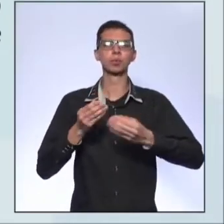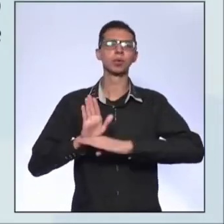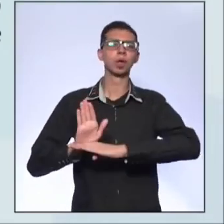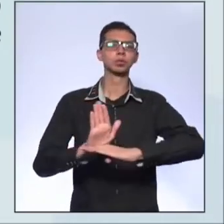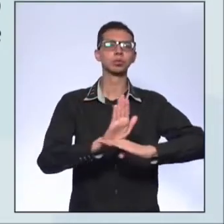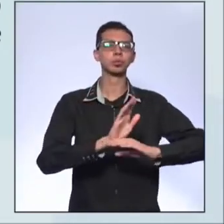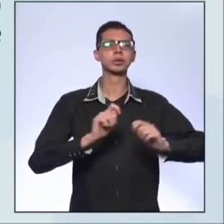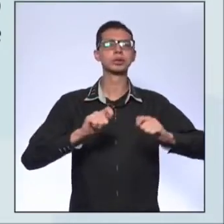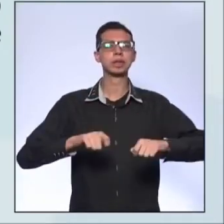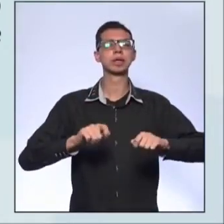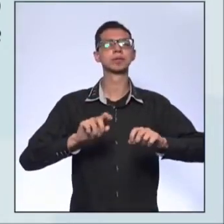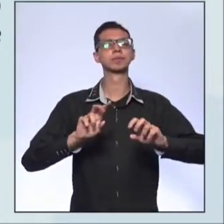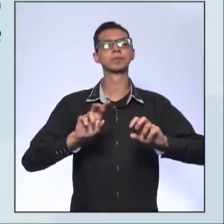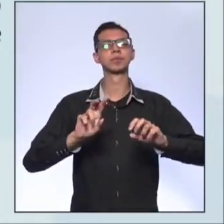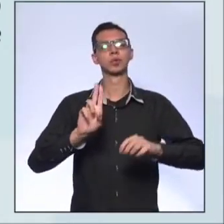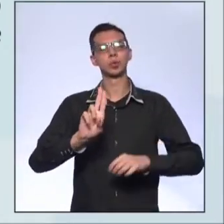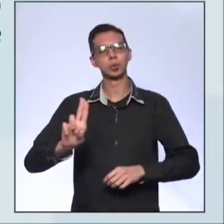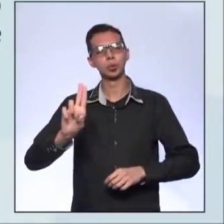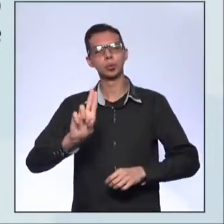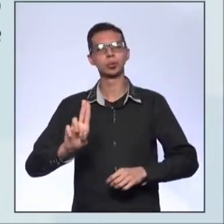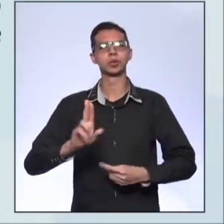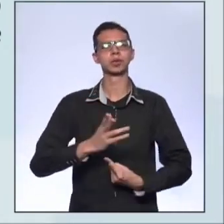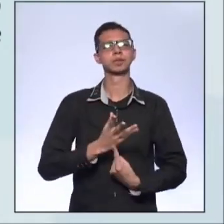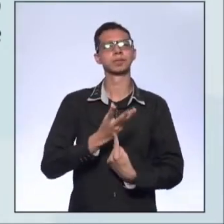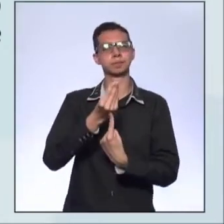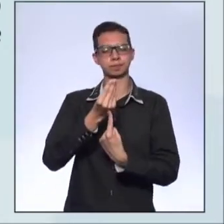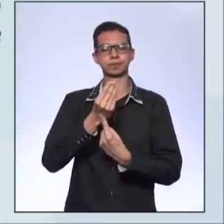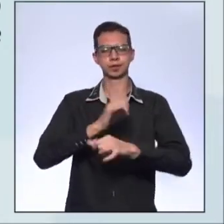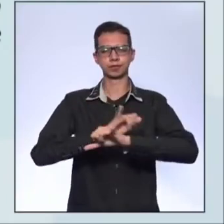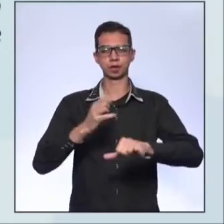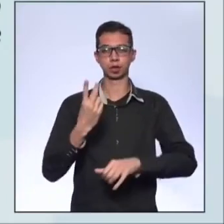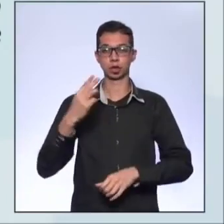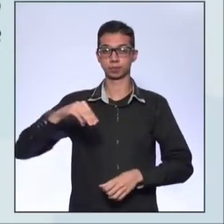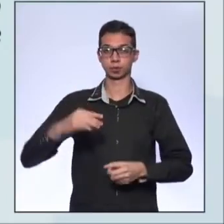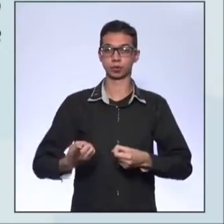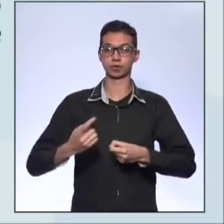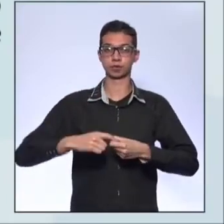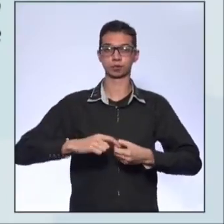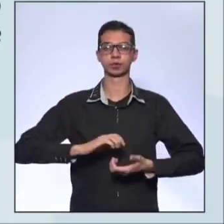artísticas? Comentem aqui para a gente no chat em 2 minutinhos. Voltamos já.